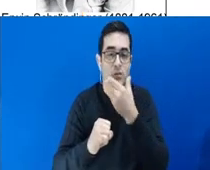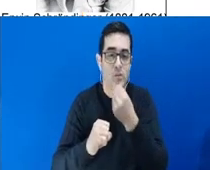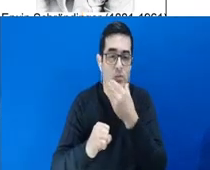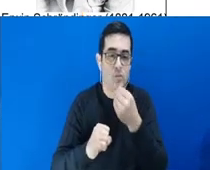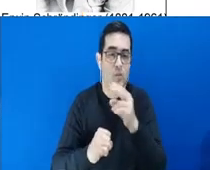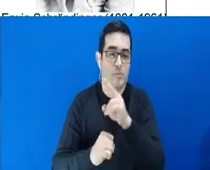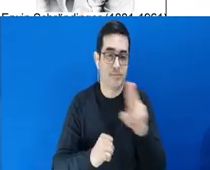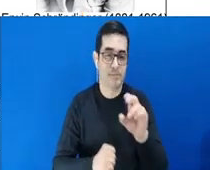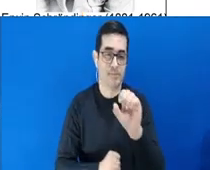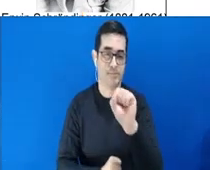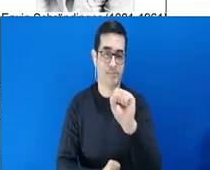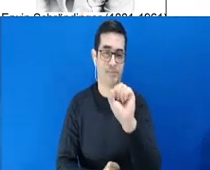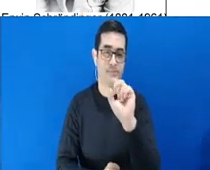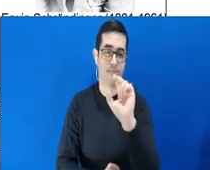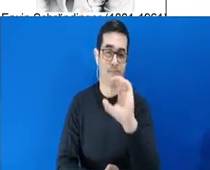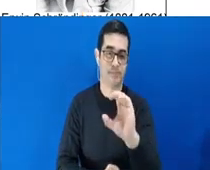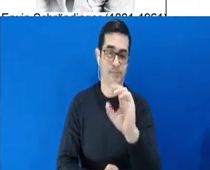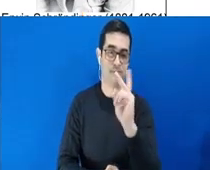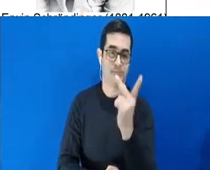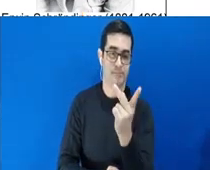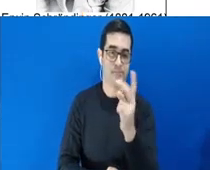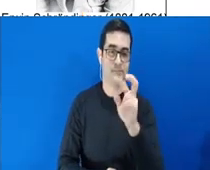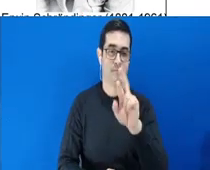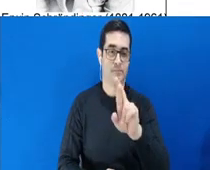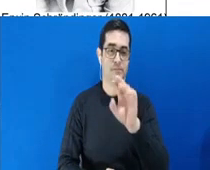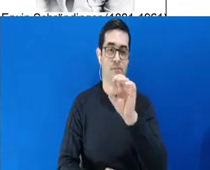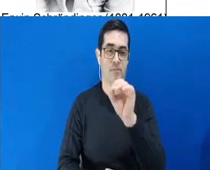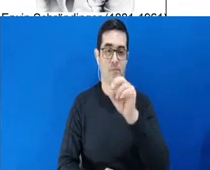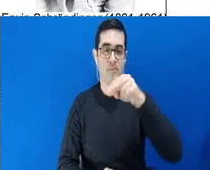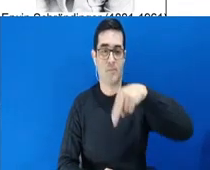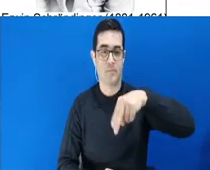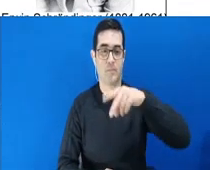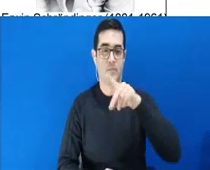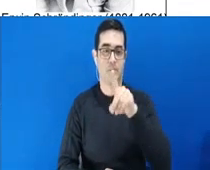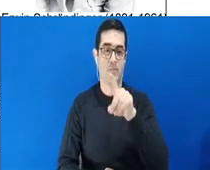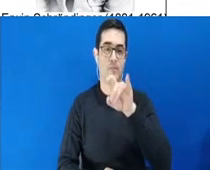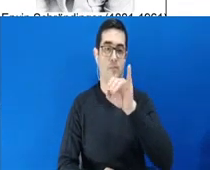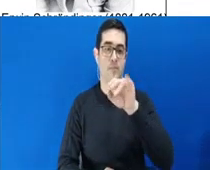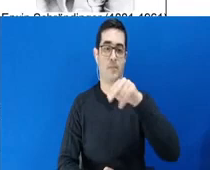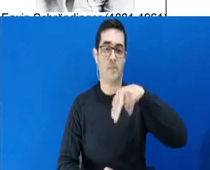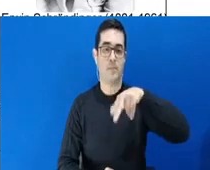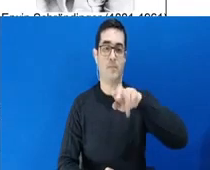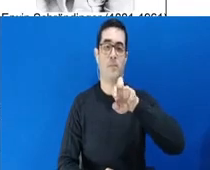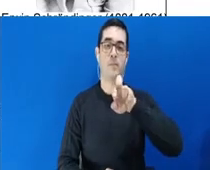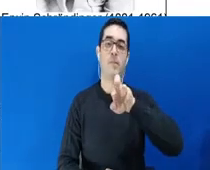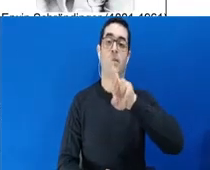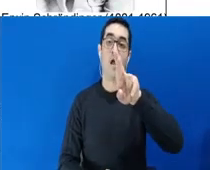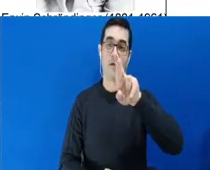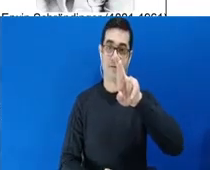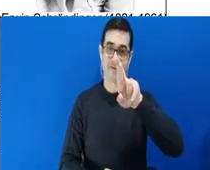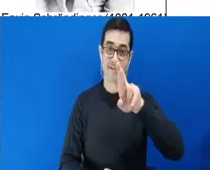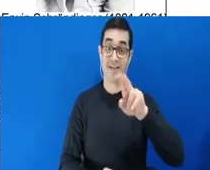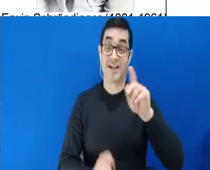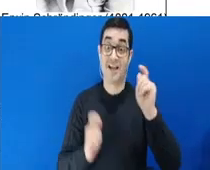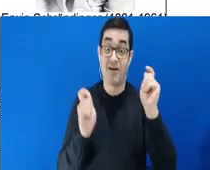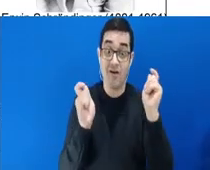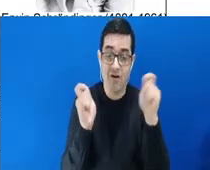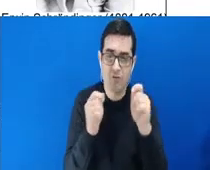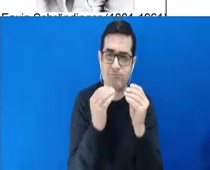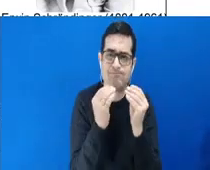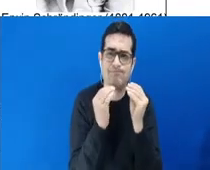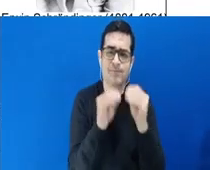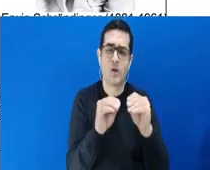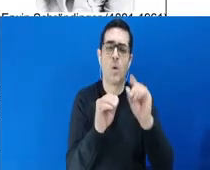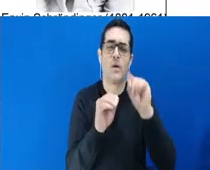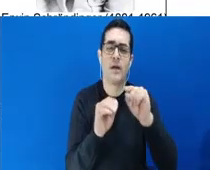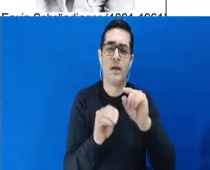Ele introduz o conceito da função de onda. Né? Então, o que seria a função de onda? A função de onda